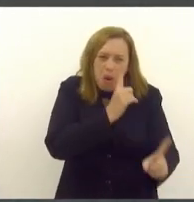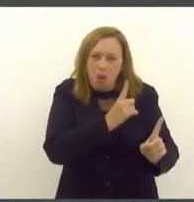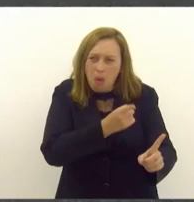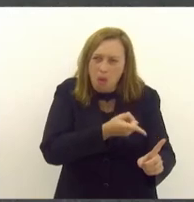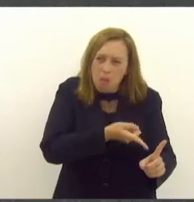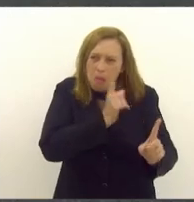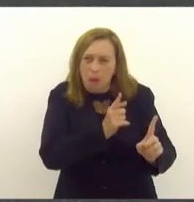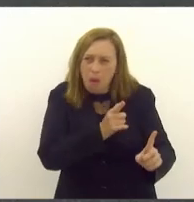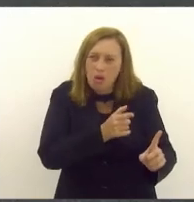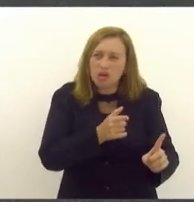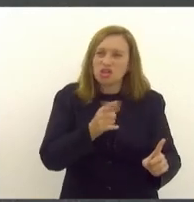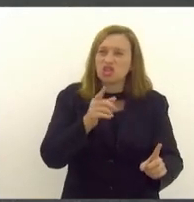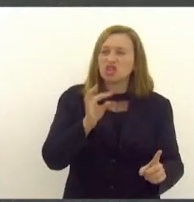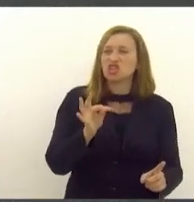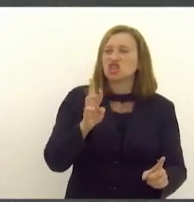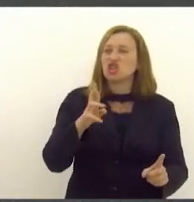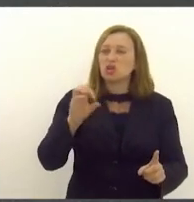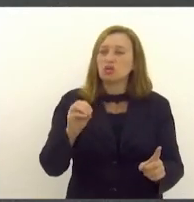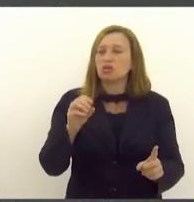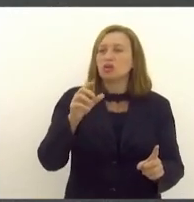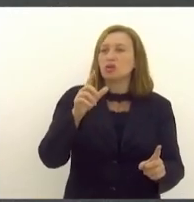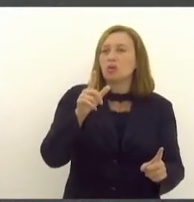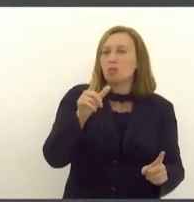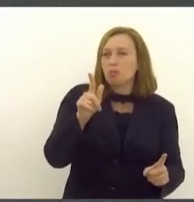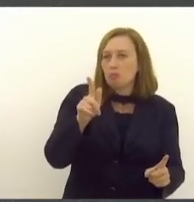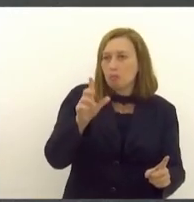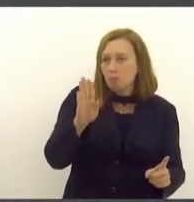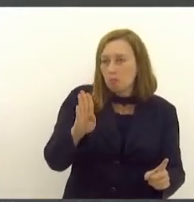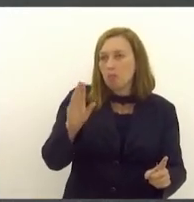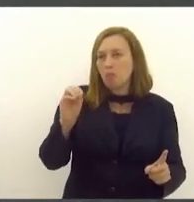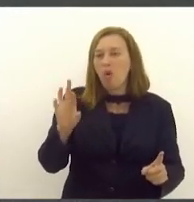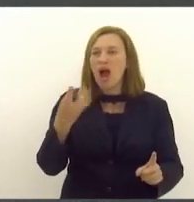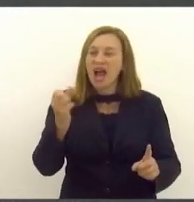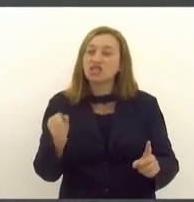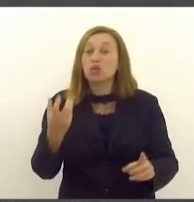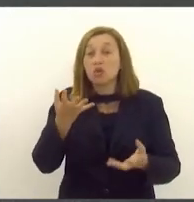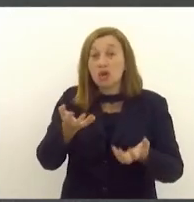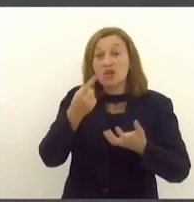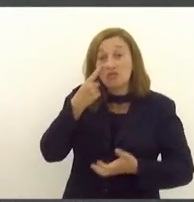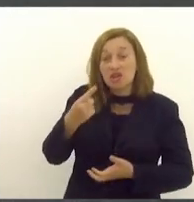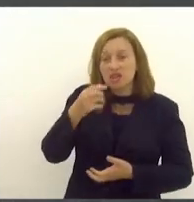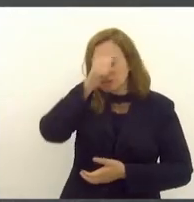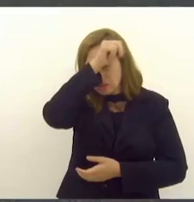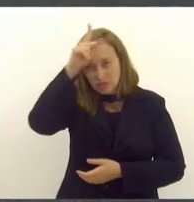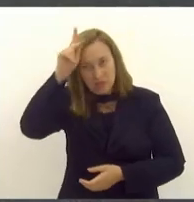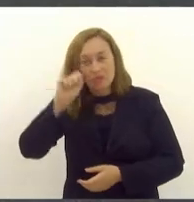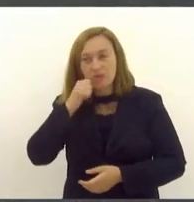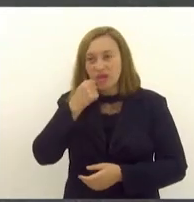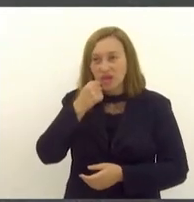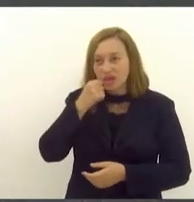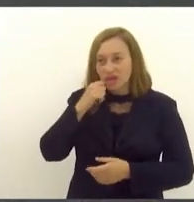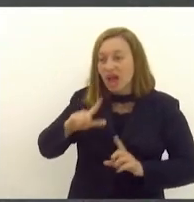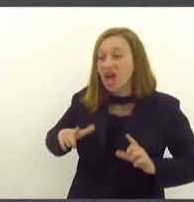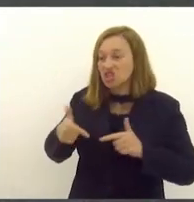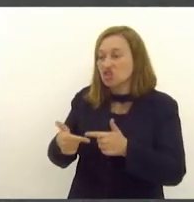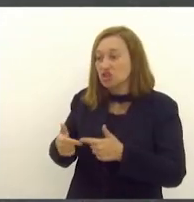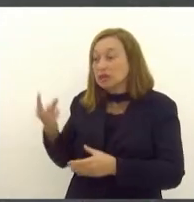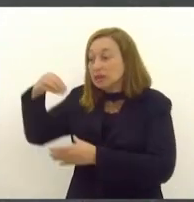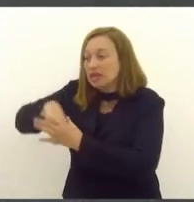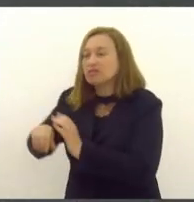eu quero ver se o prefeito Eduardo Paes tem coragem de fazer essas ações nas favelas